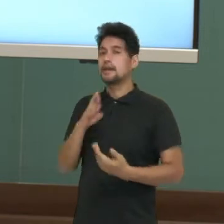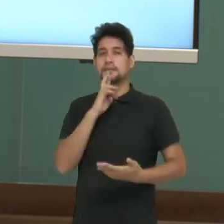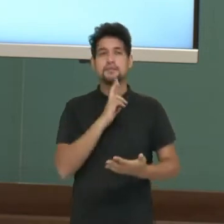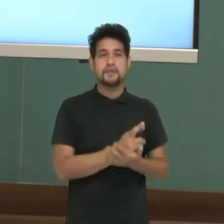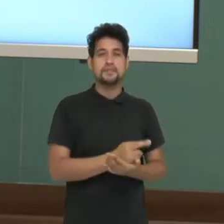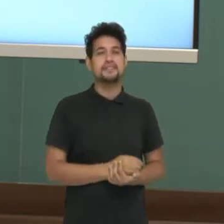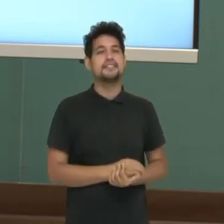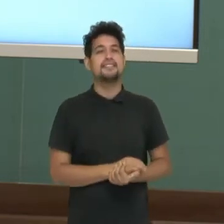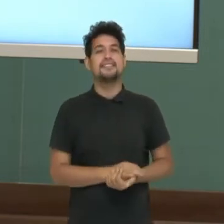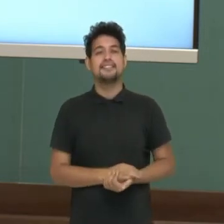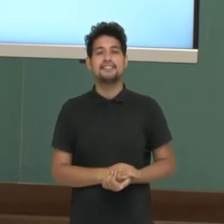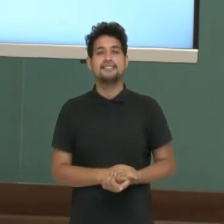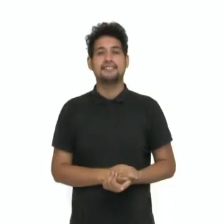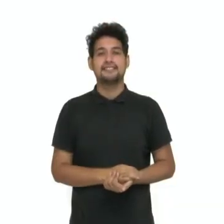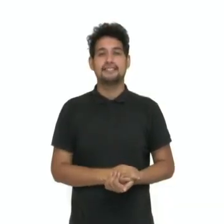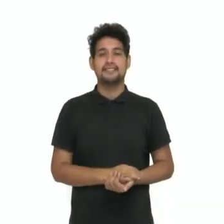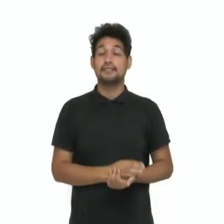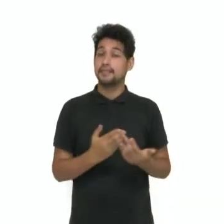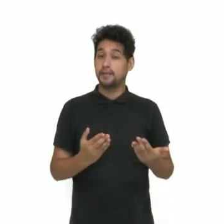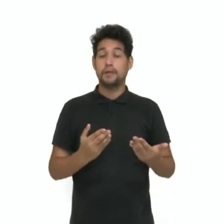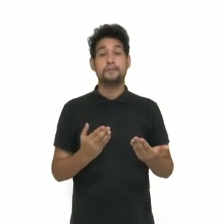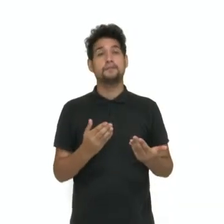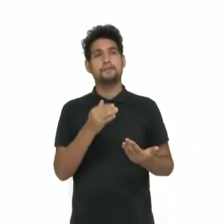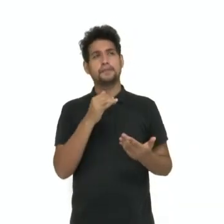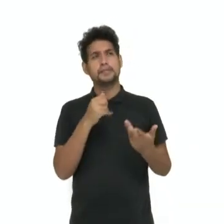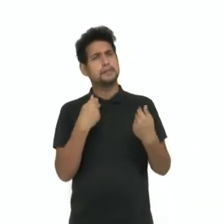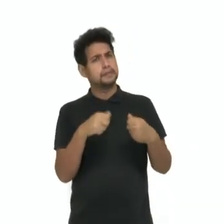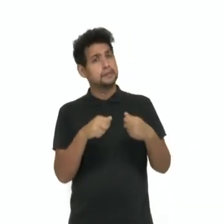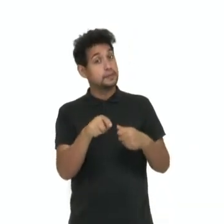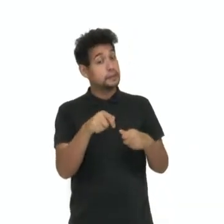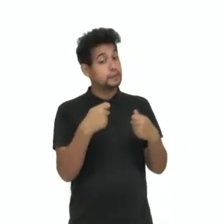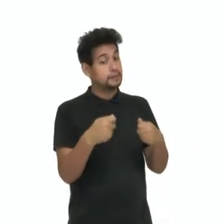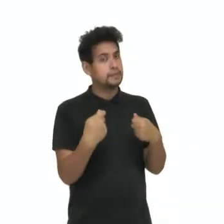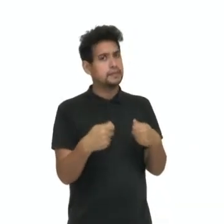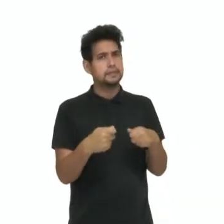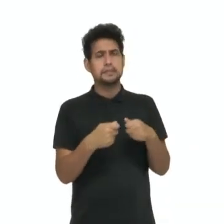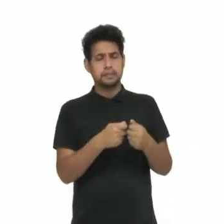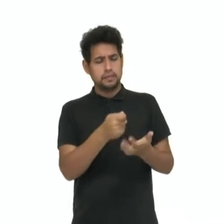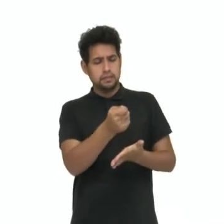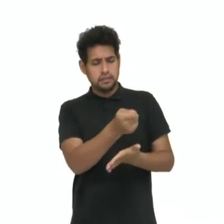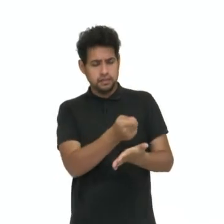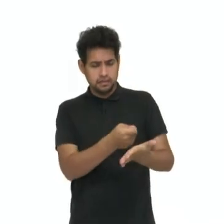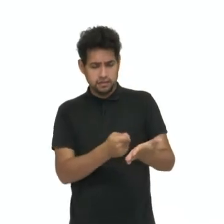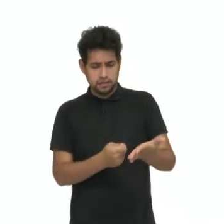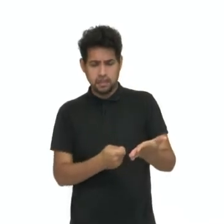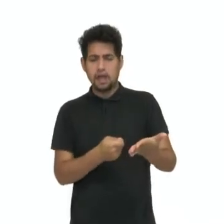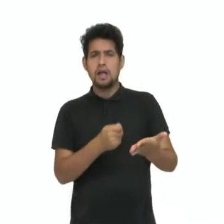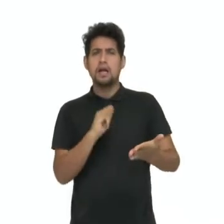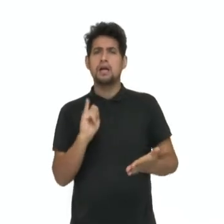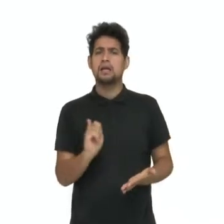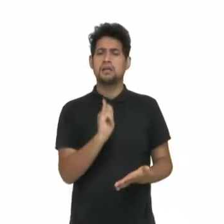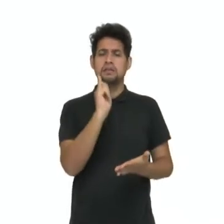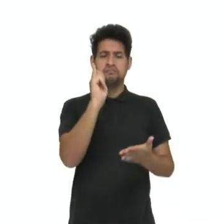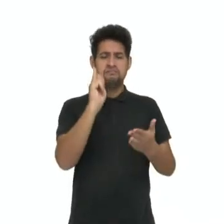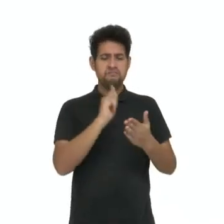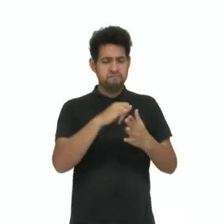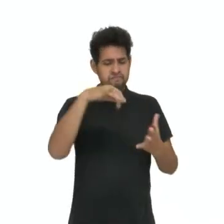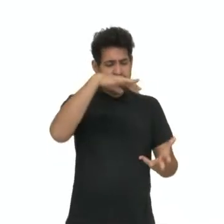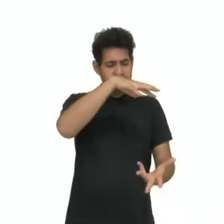vamos corrigir. Então, olha só, o aluno deve então, você deve então ter escrito que é importante para todo o